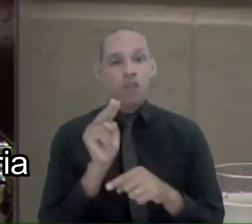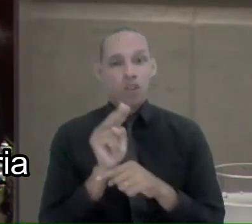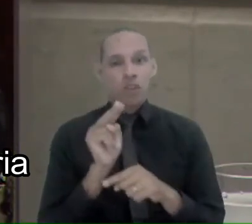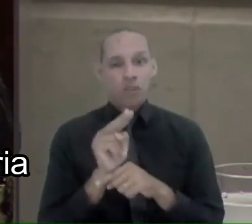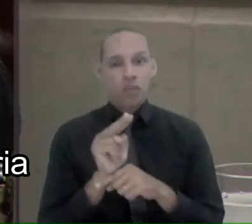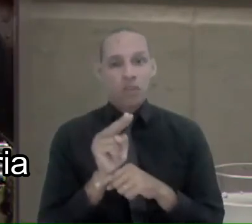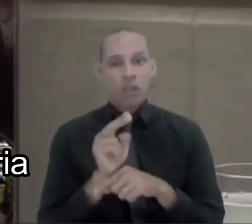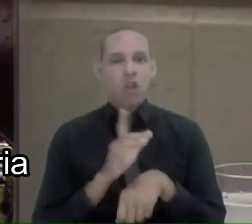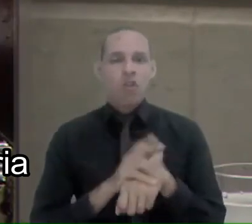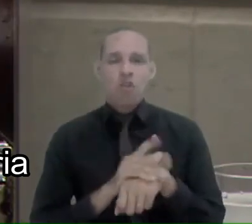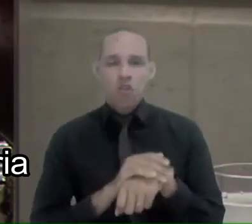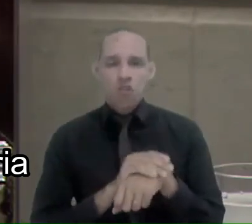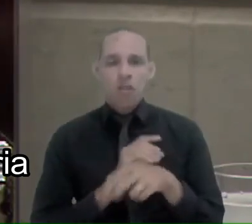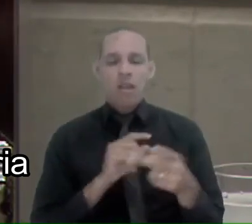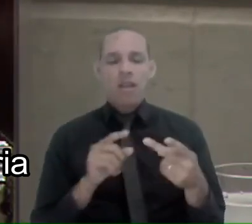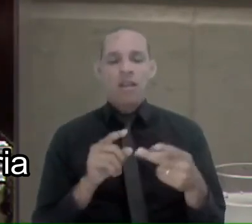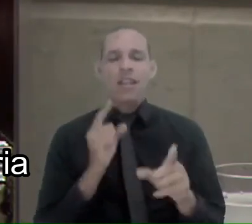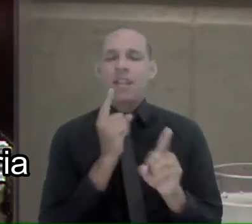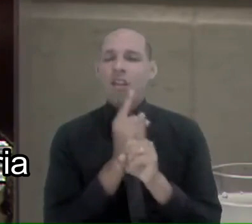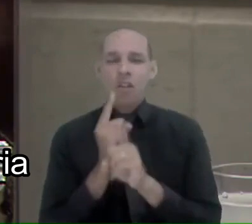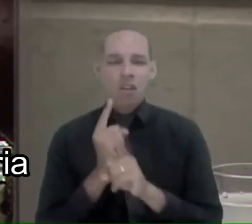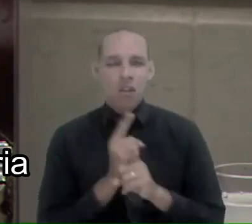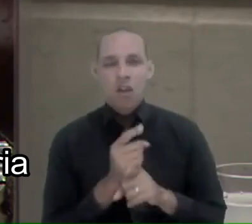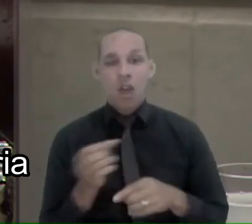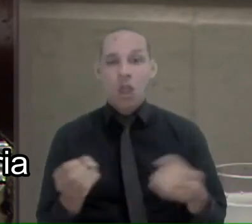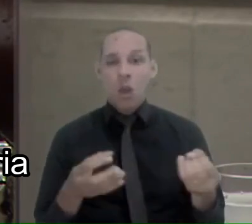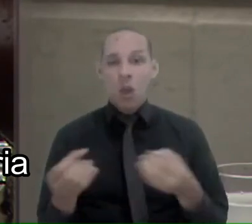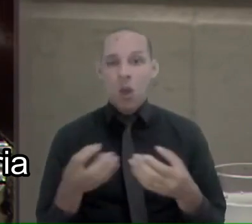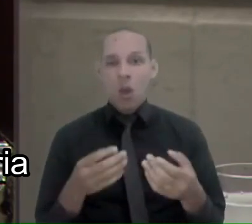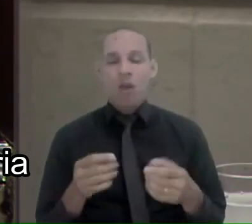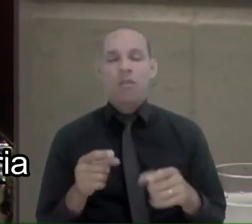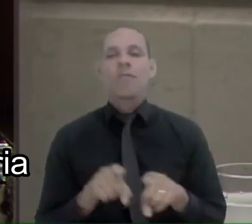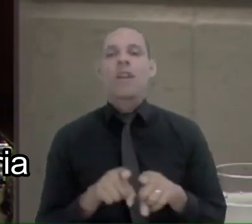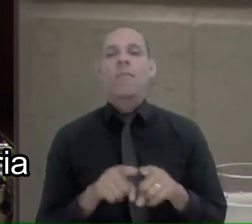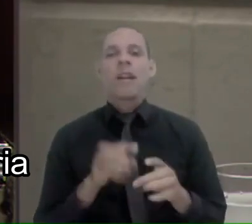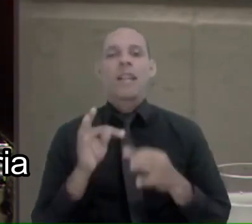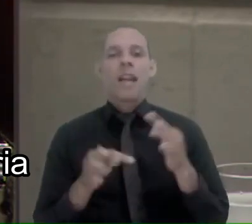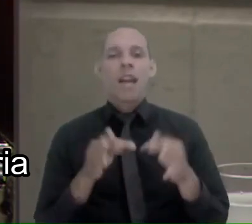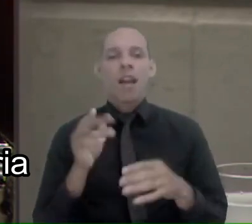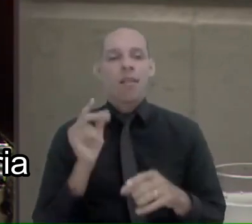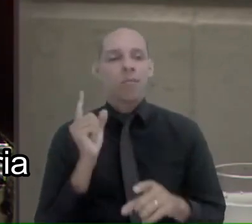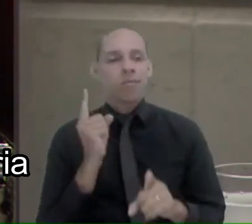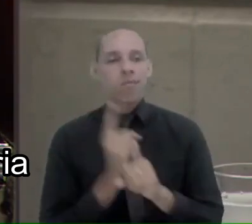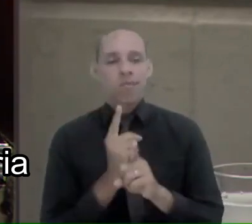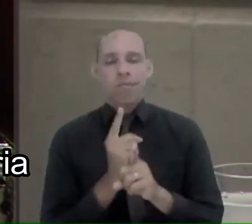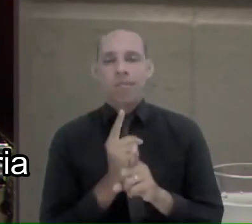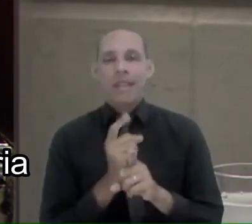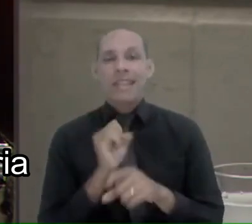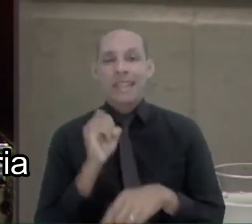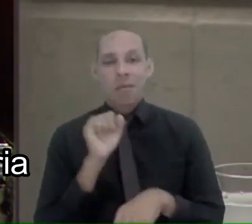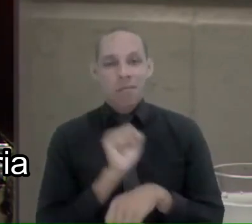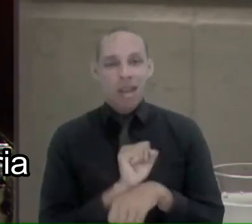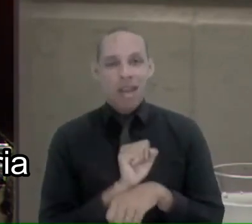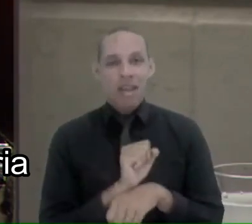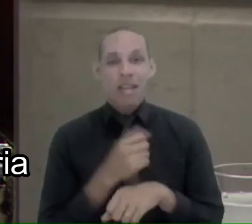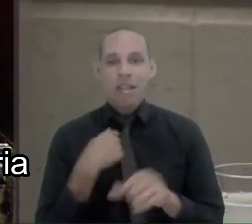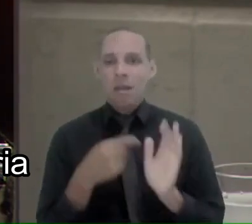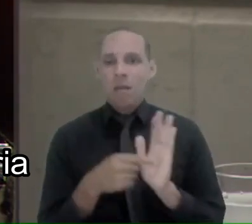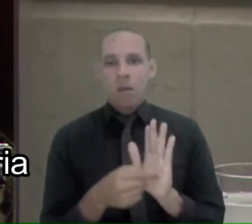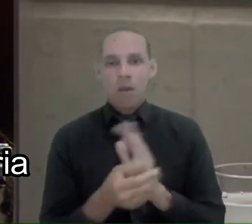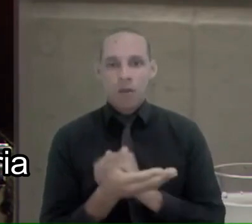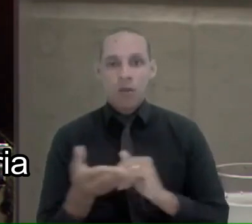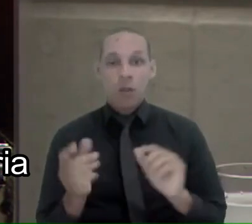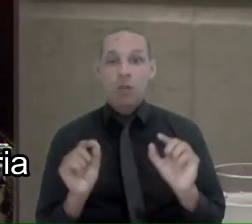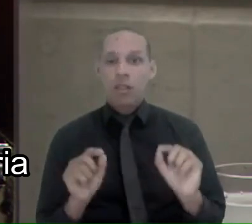detecção de novos casos, detecção de interrupção de tratamento, vou apresentar nos slides que